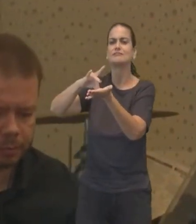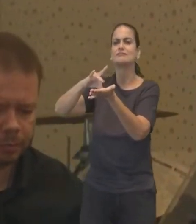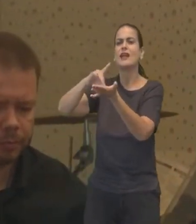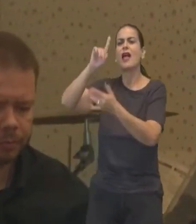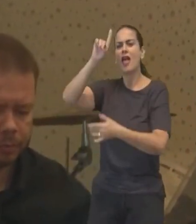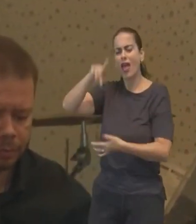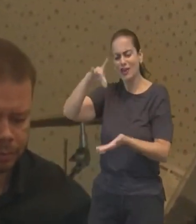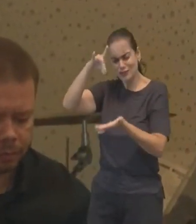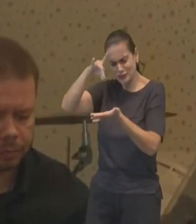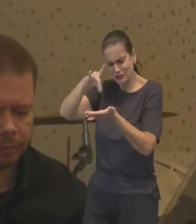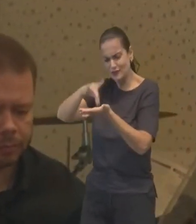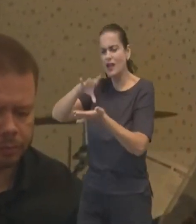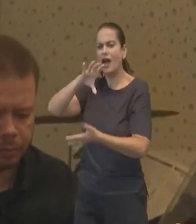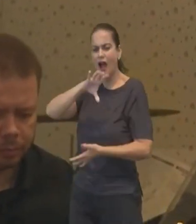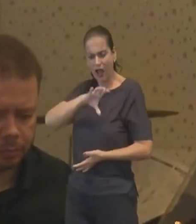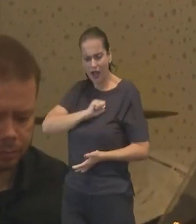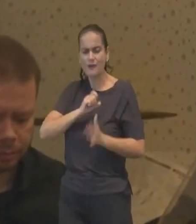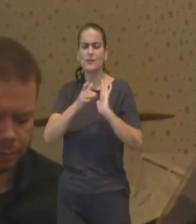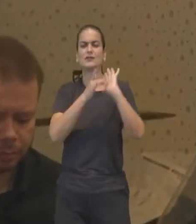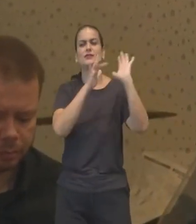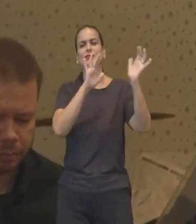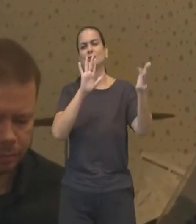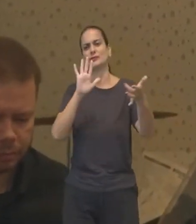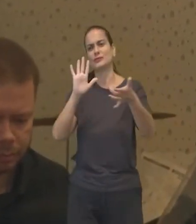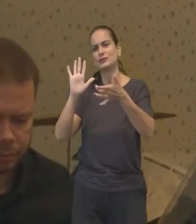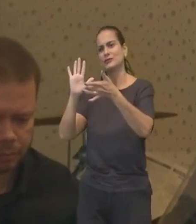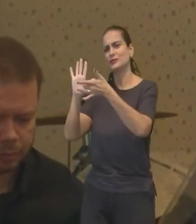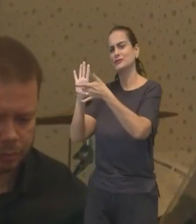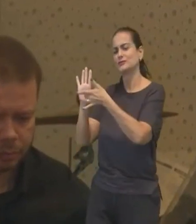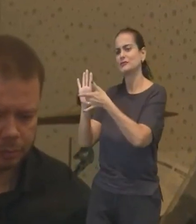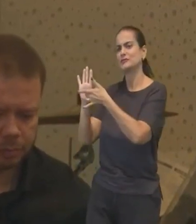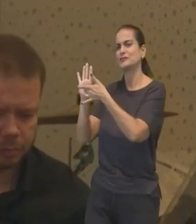o que me ama.